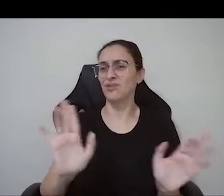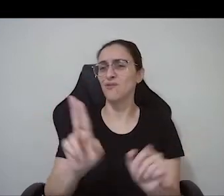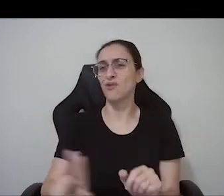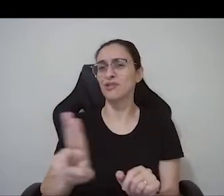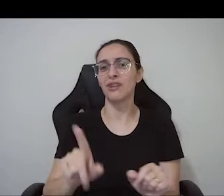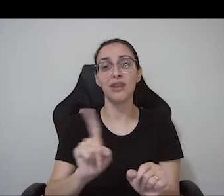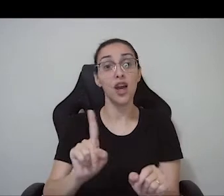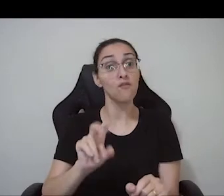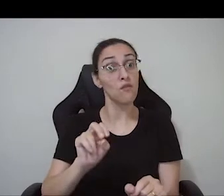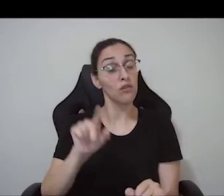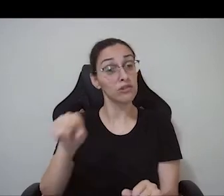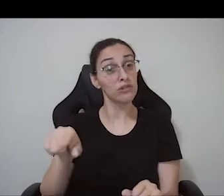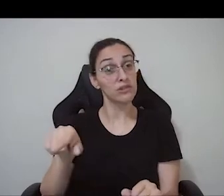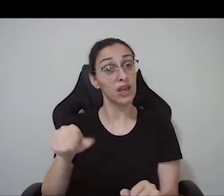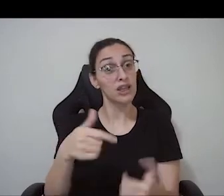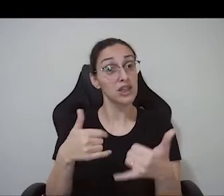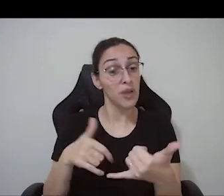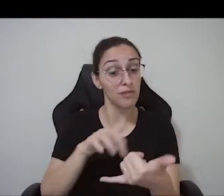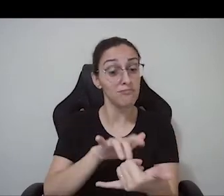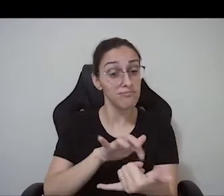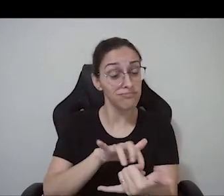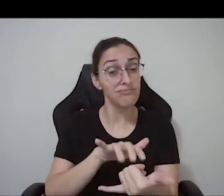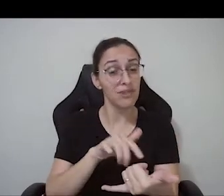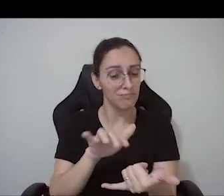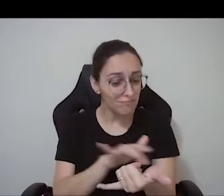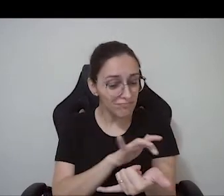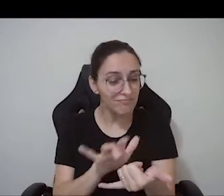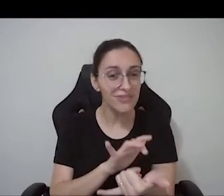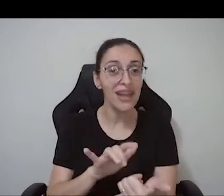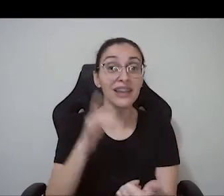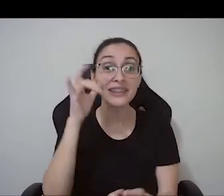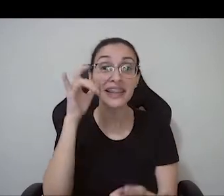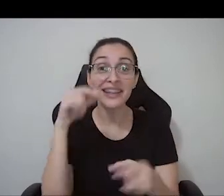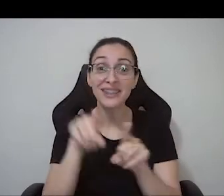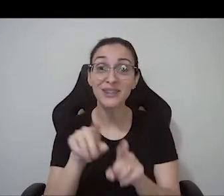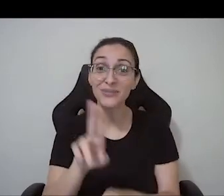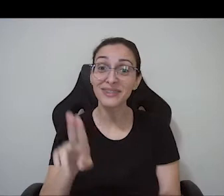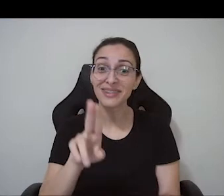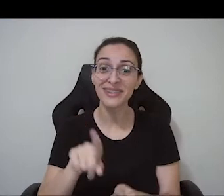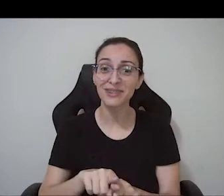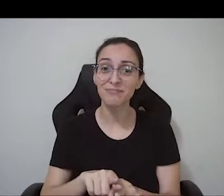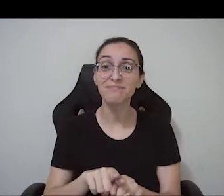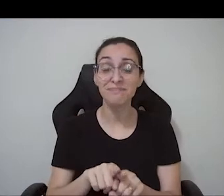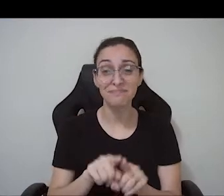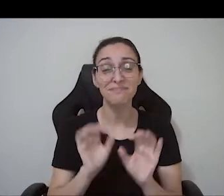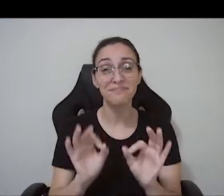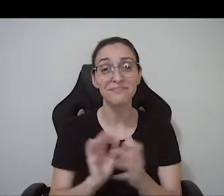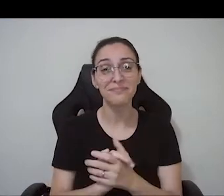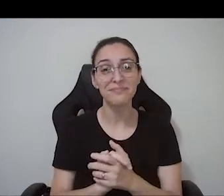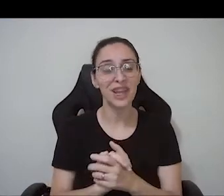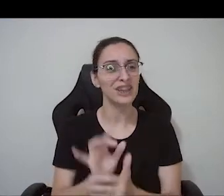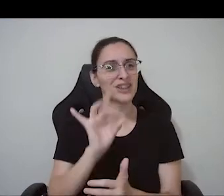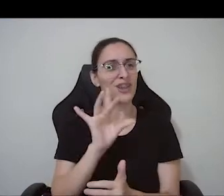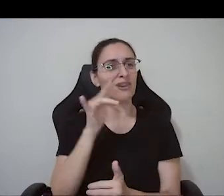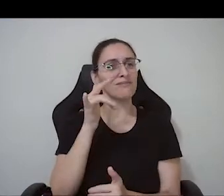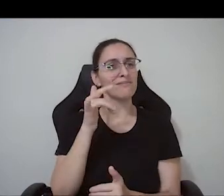ela está com um celular na mão e utilizando o Instagram. Mas não se atendo